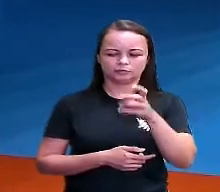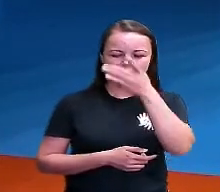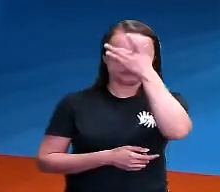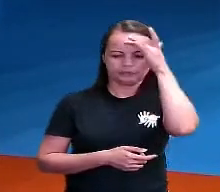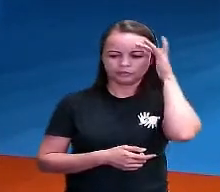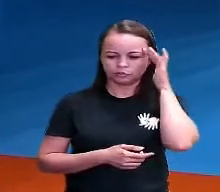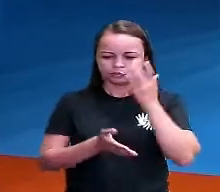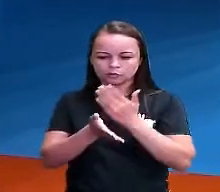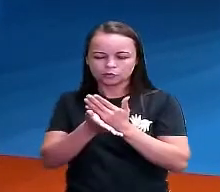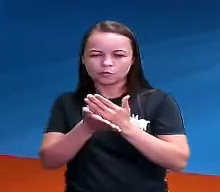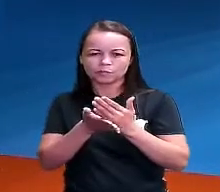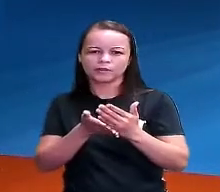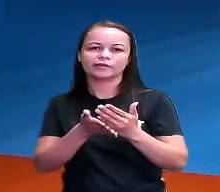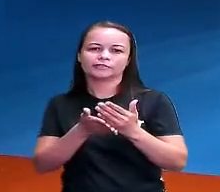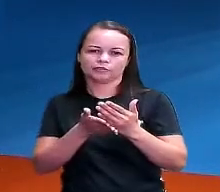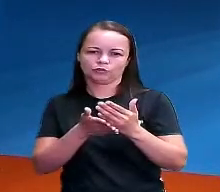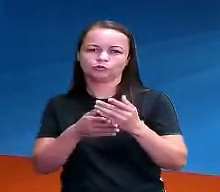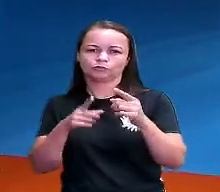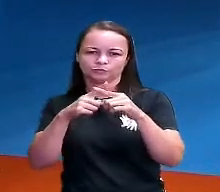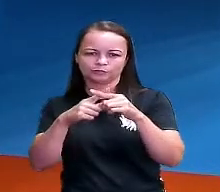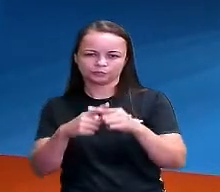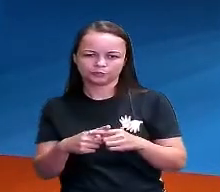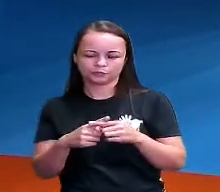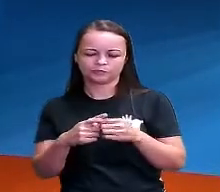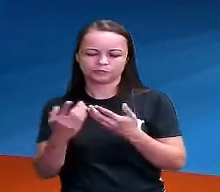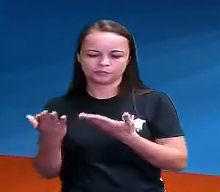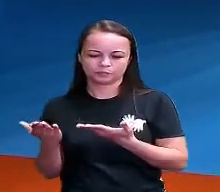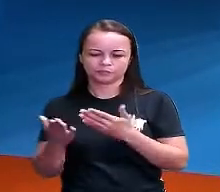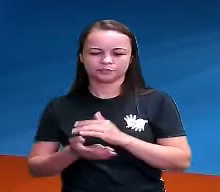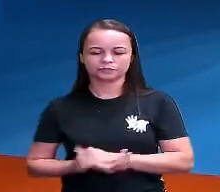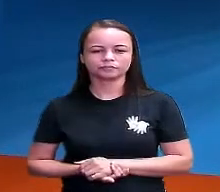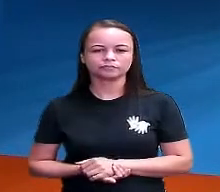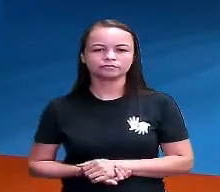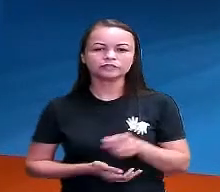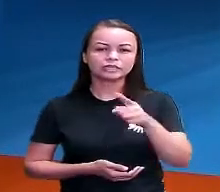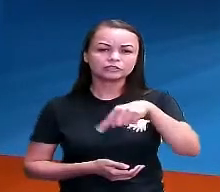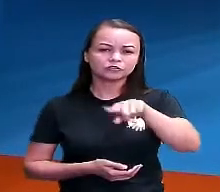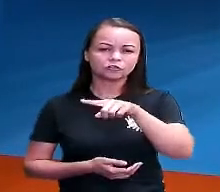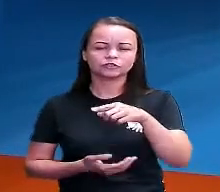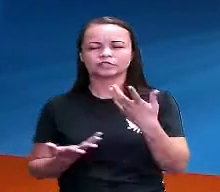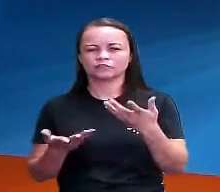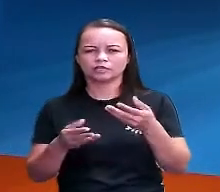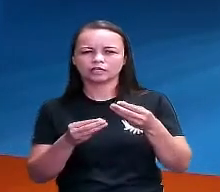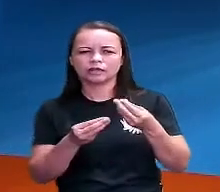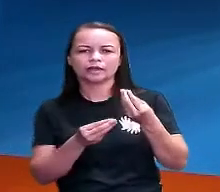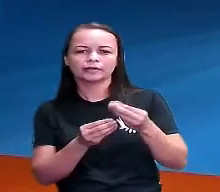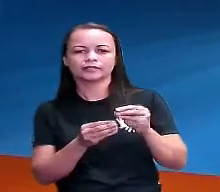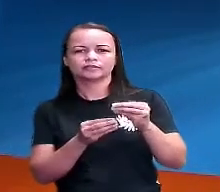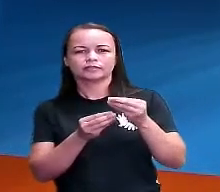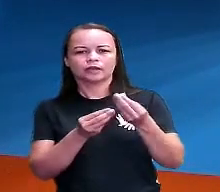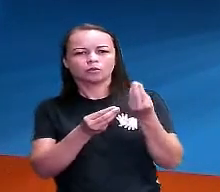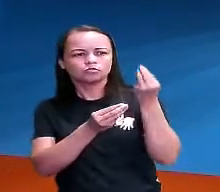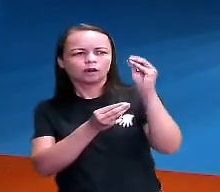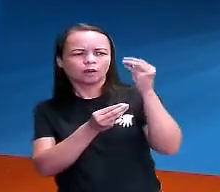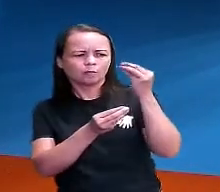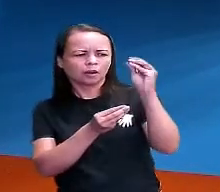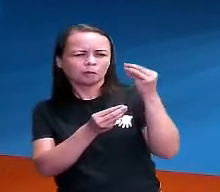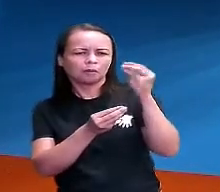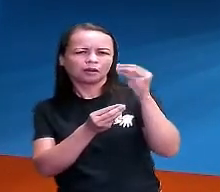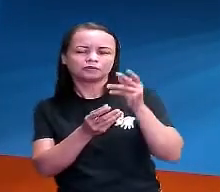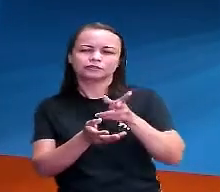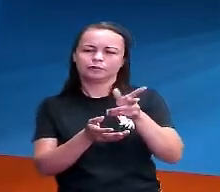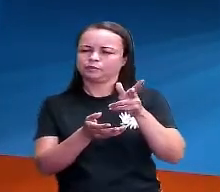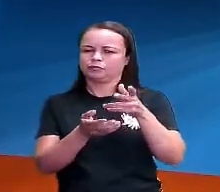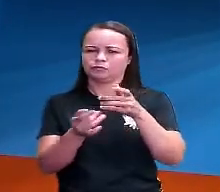da partida. Tá certo? Lembre-se, gente, você vai poder ficar acrescentando os números independentemente, tá?